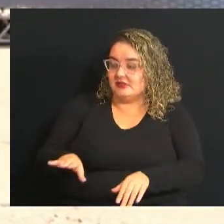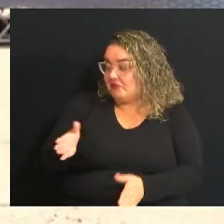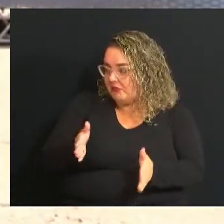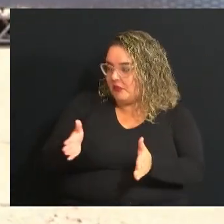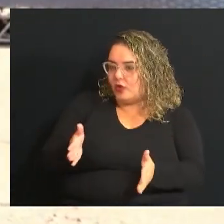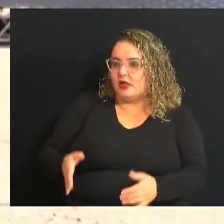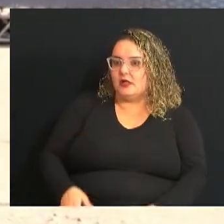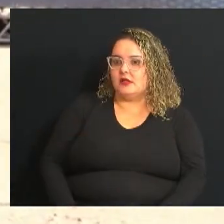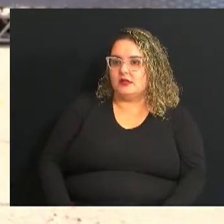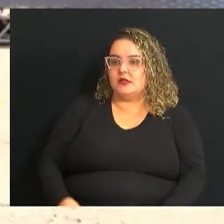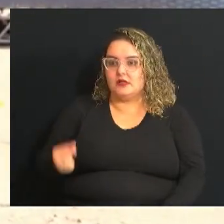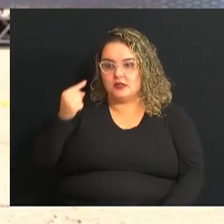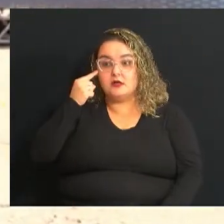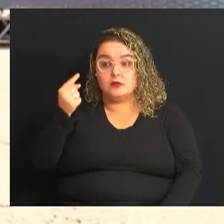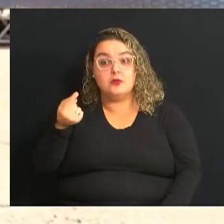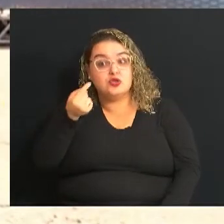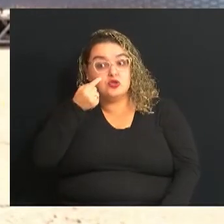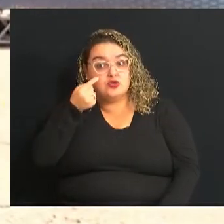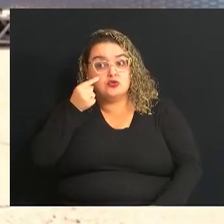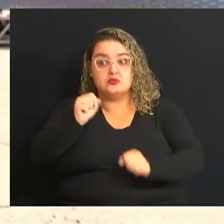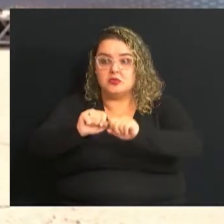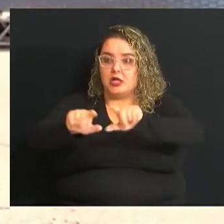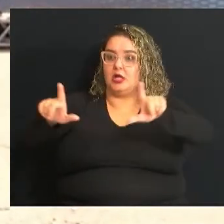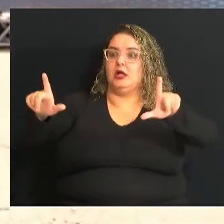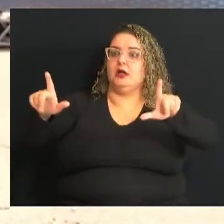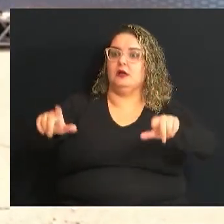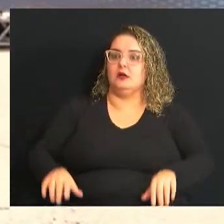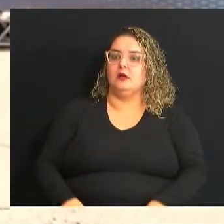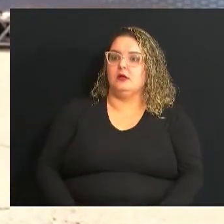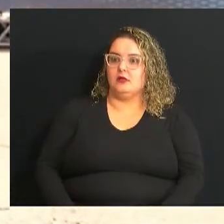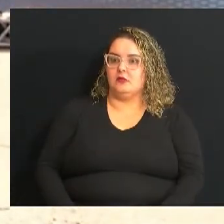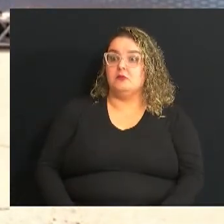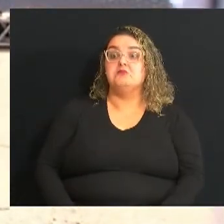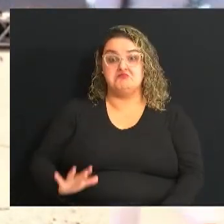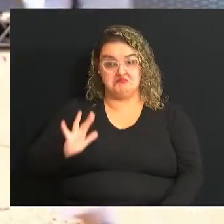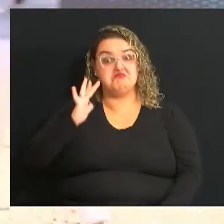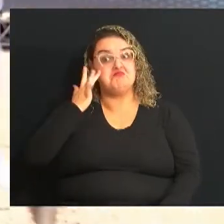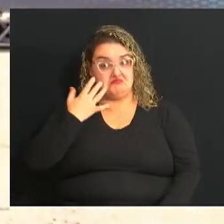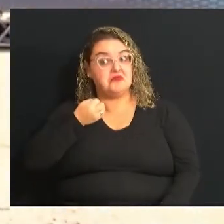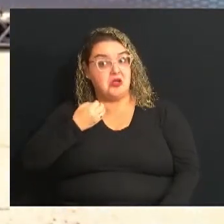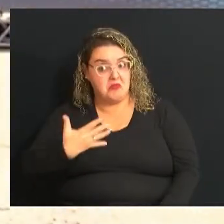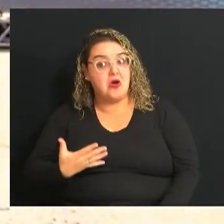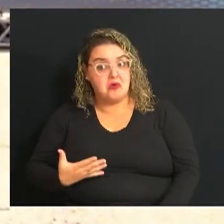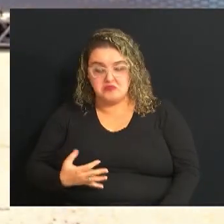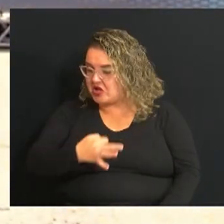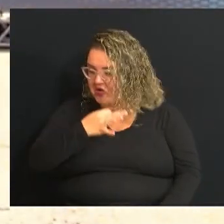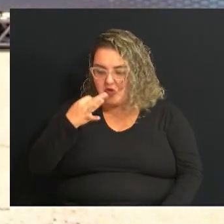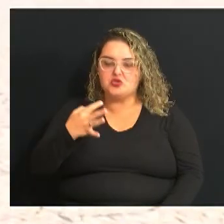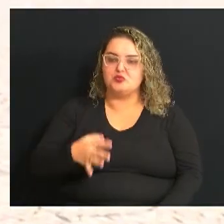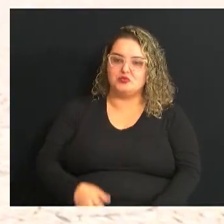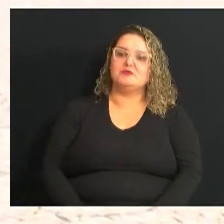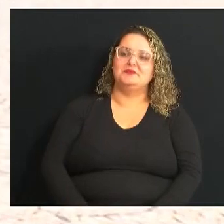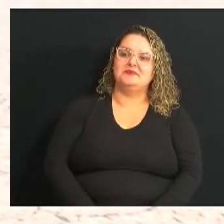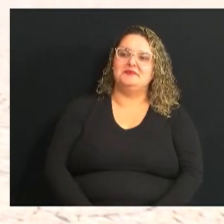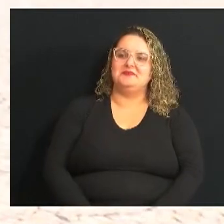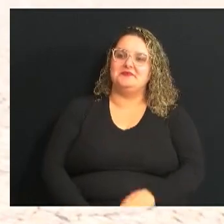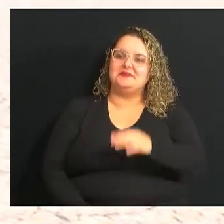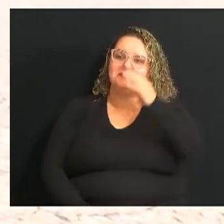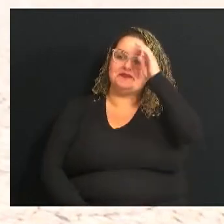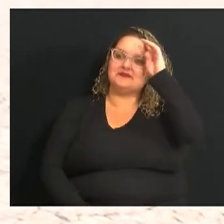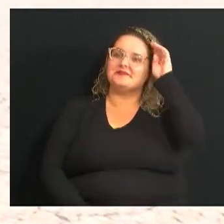superar o 7-1 da Alemanha. Tô toda preparada. E vai ficar aqui até 4 horas da tarde esperando o jogo